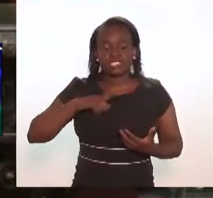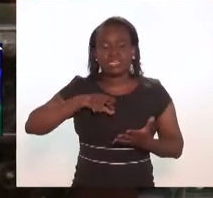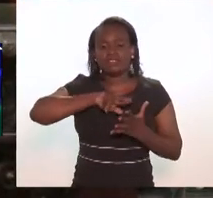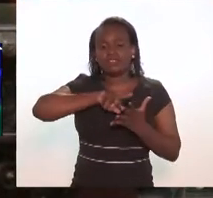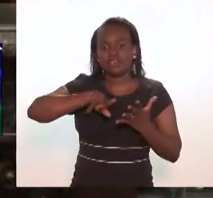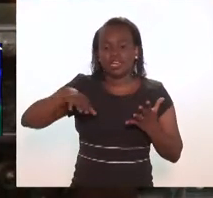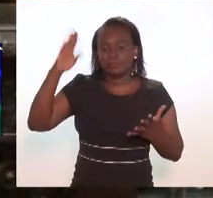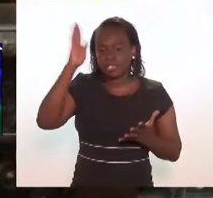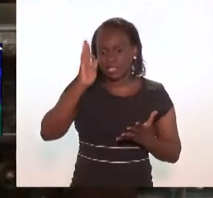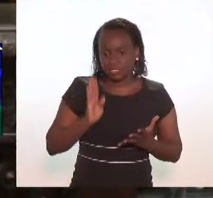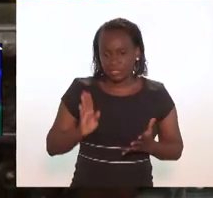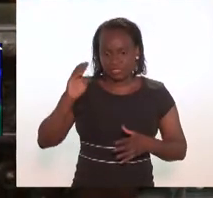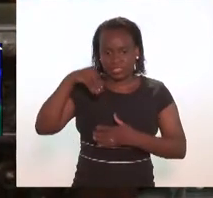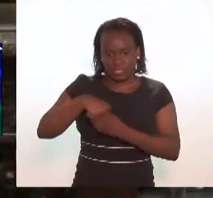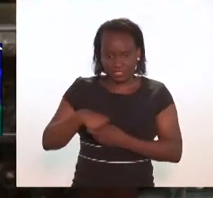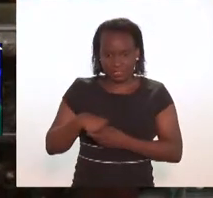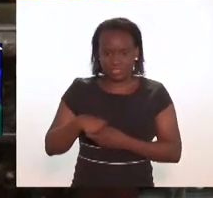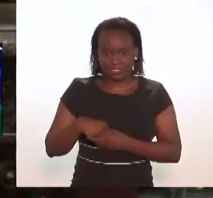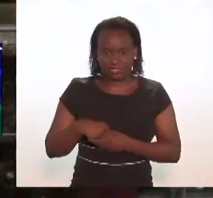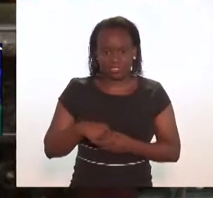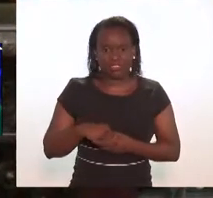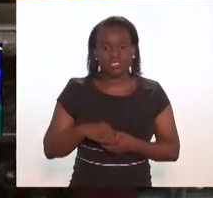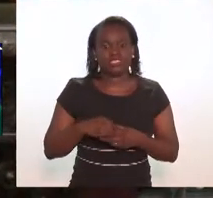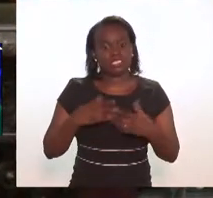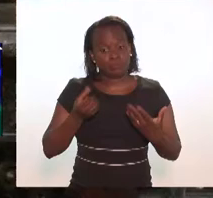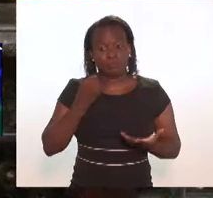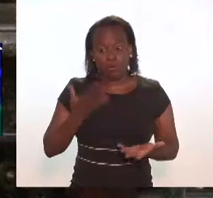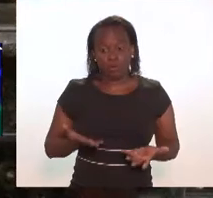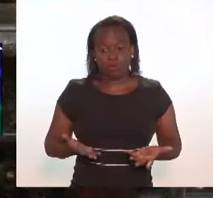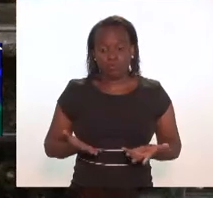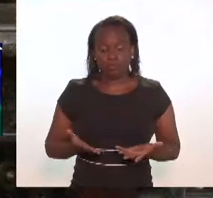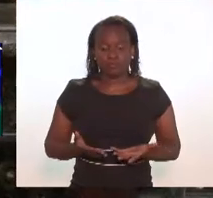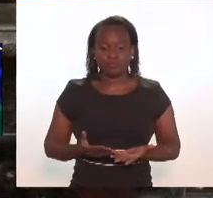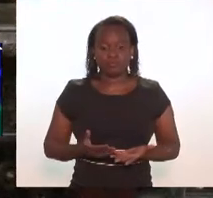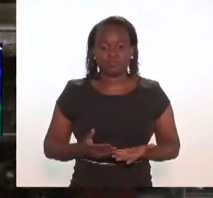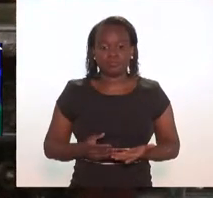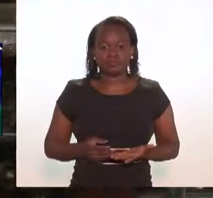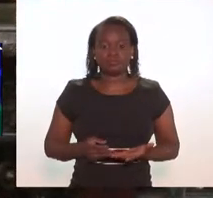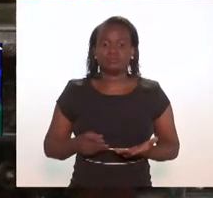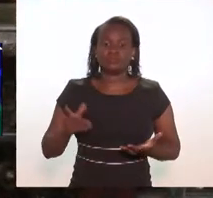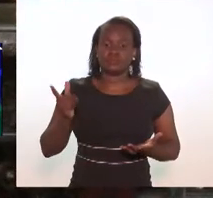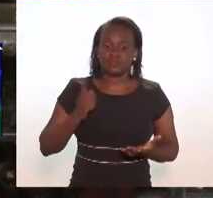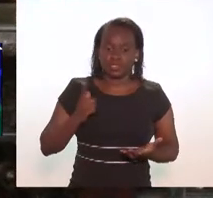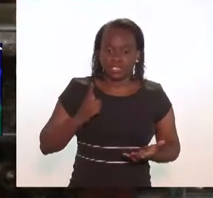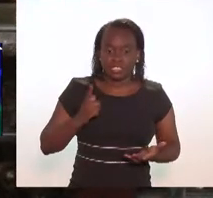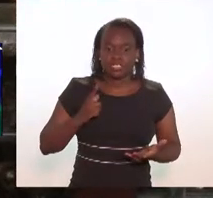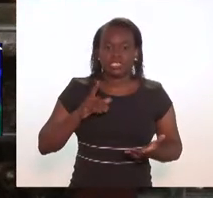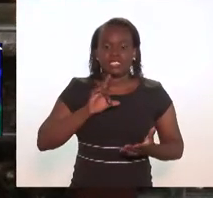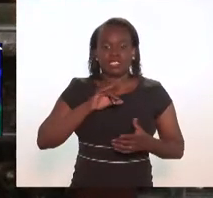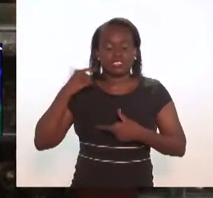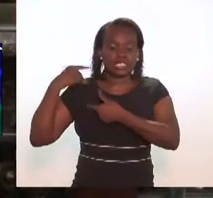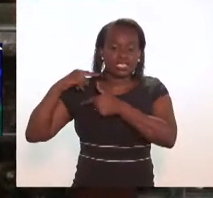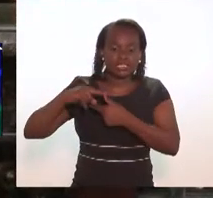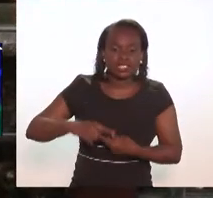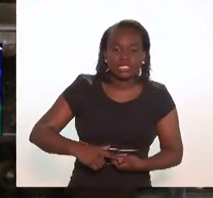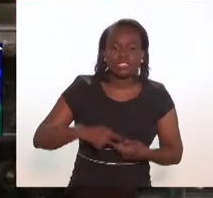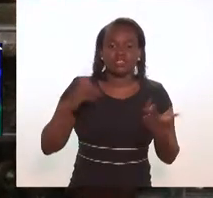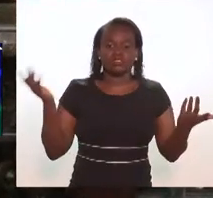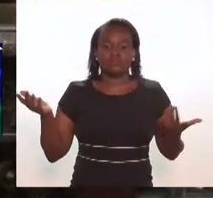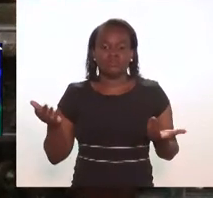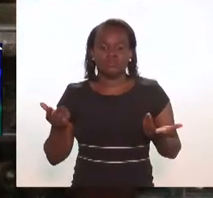vários Brasis, que bom que seja assim. Tem as suas tradições em cada estado, as